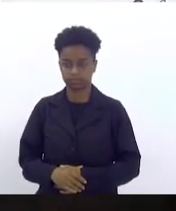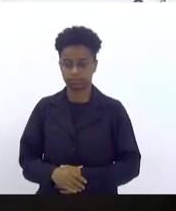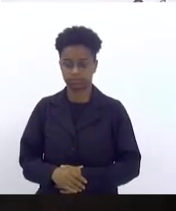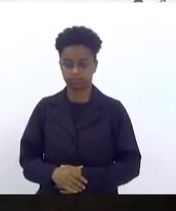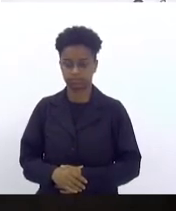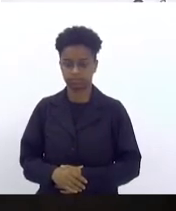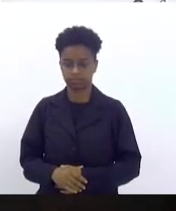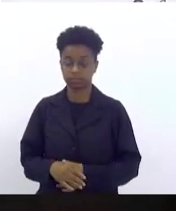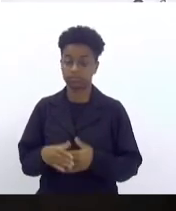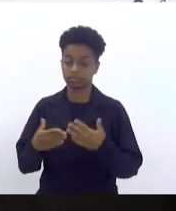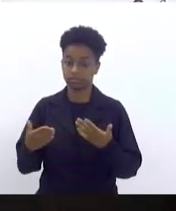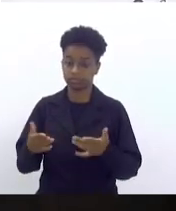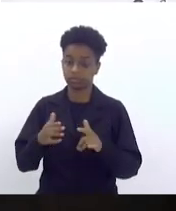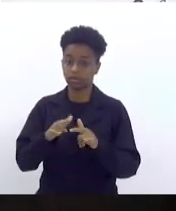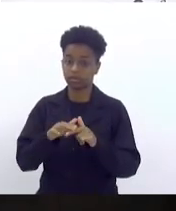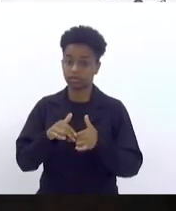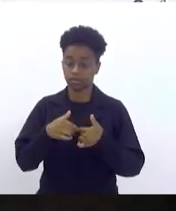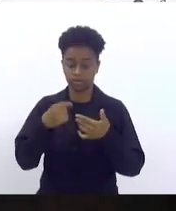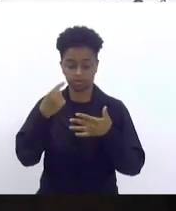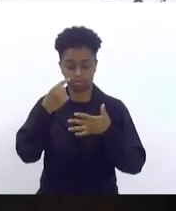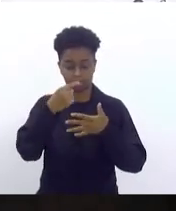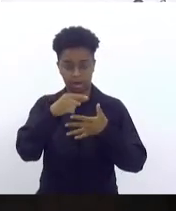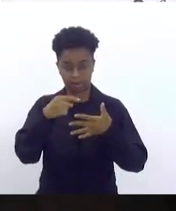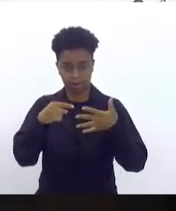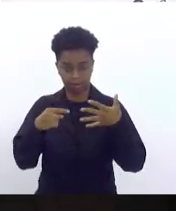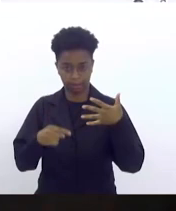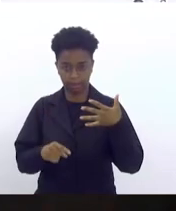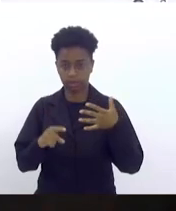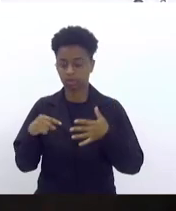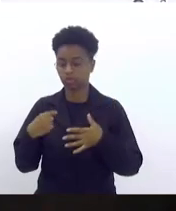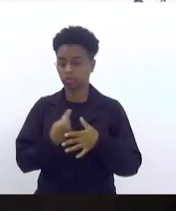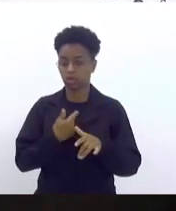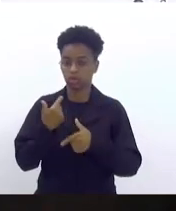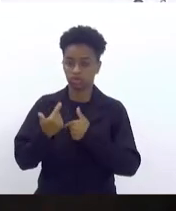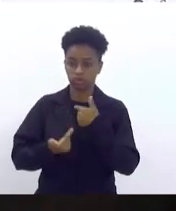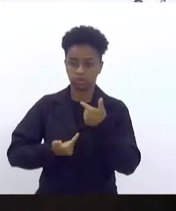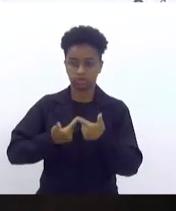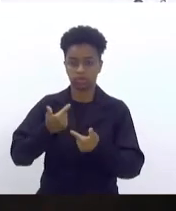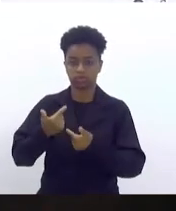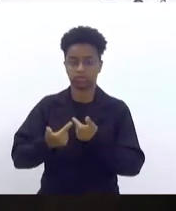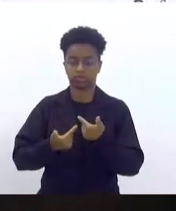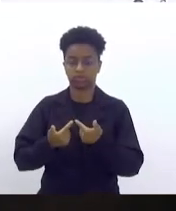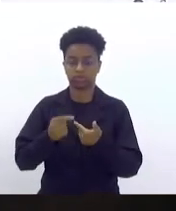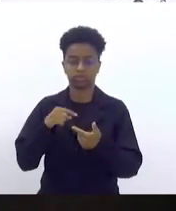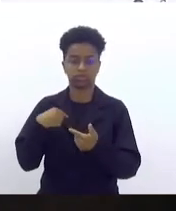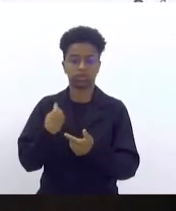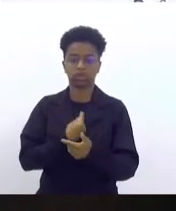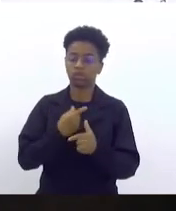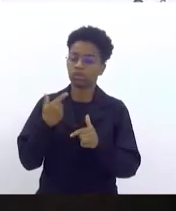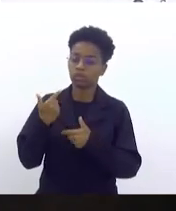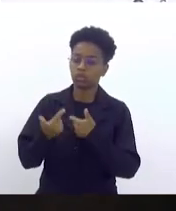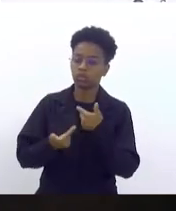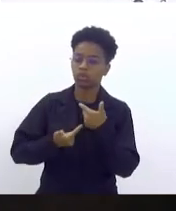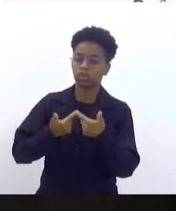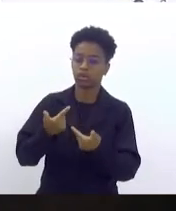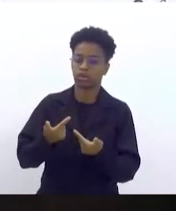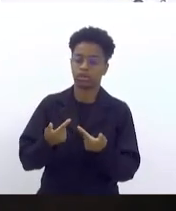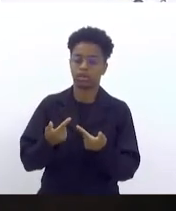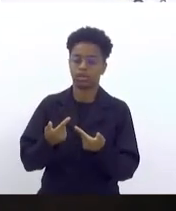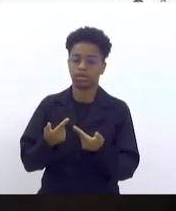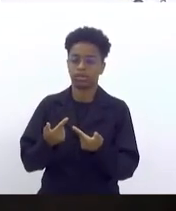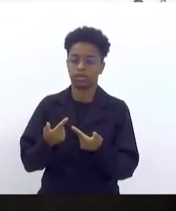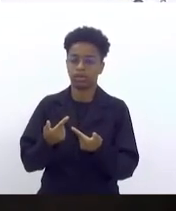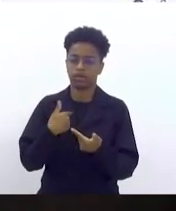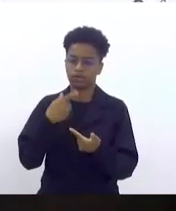conta dessas questões que nós lutamos lutamos para que eu falei